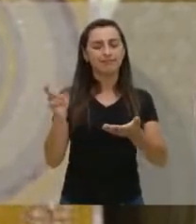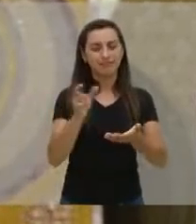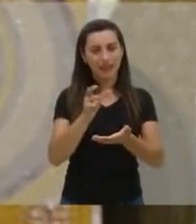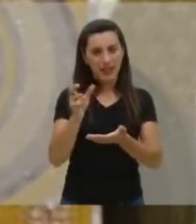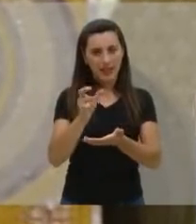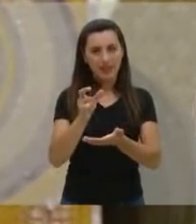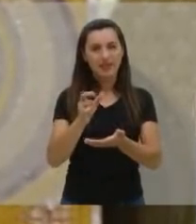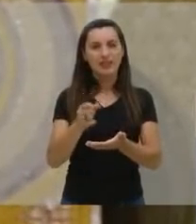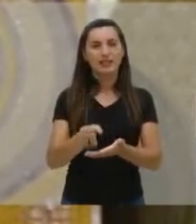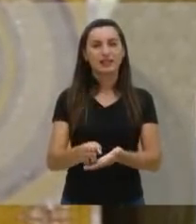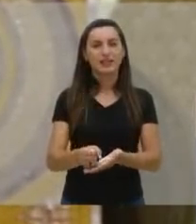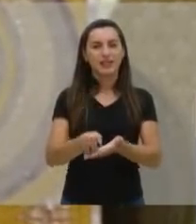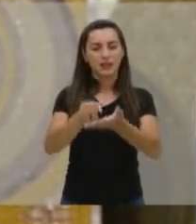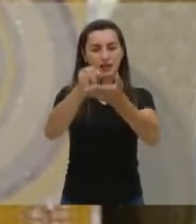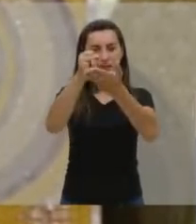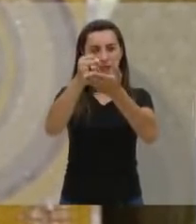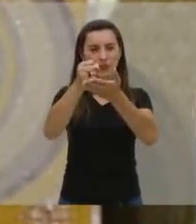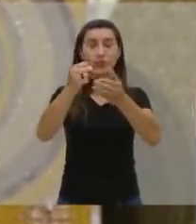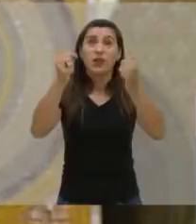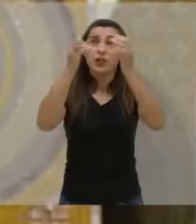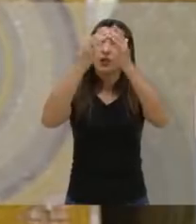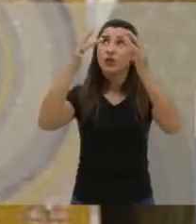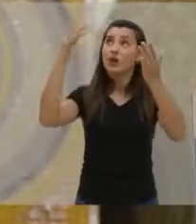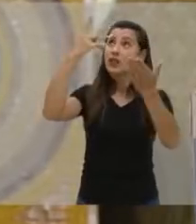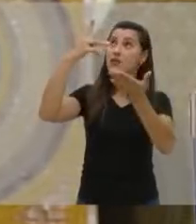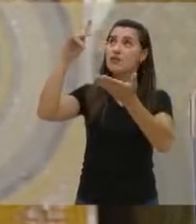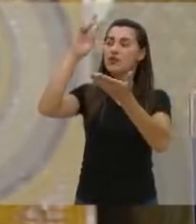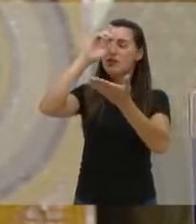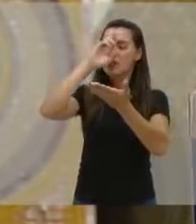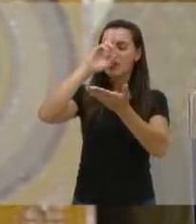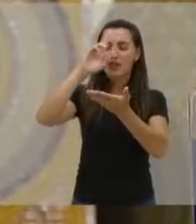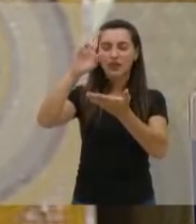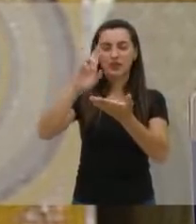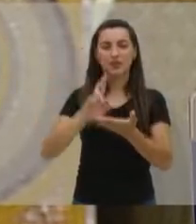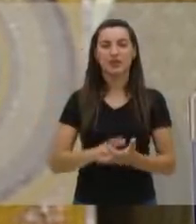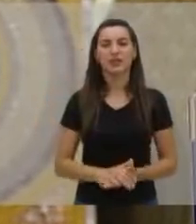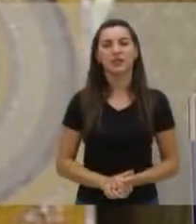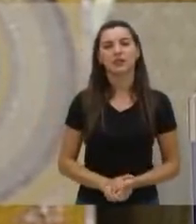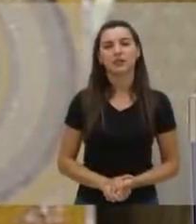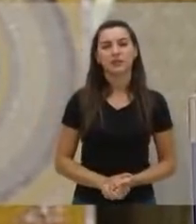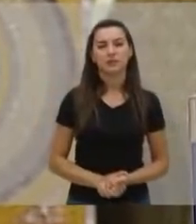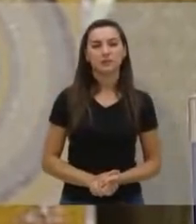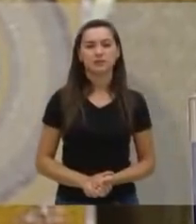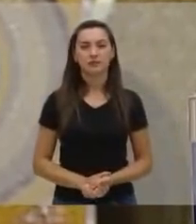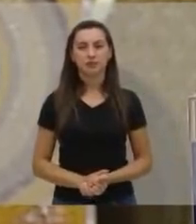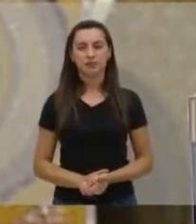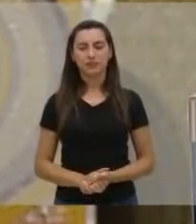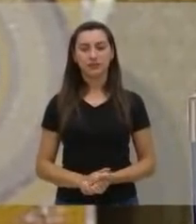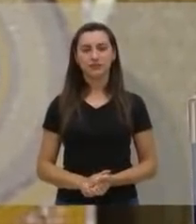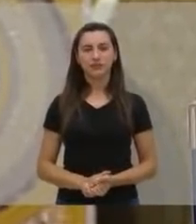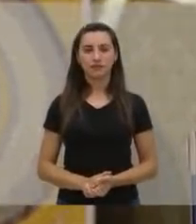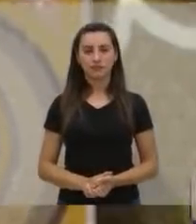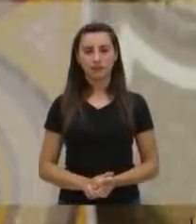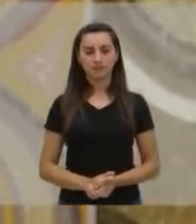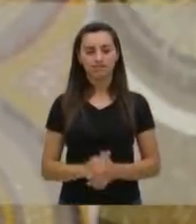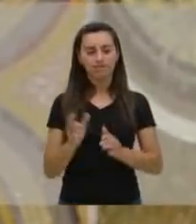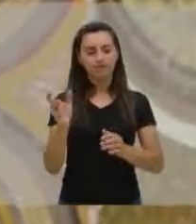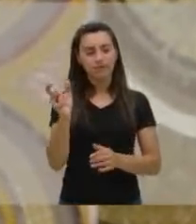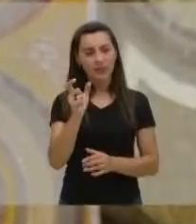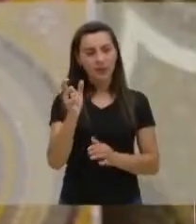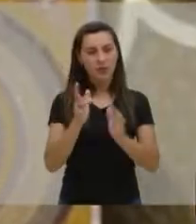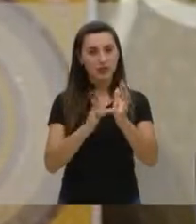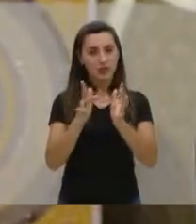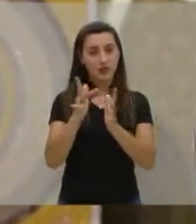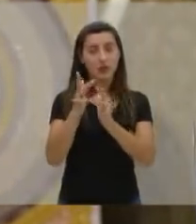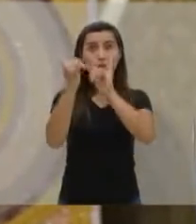Palavra da salvação. Glória a vós, Senhor. Que a palavra de Deus